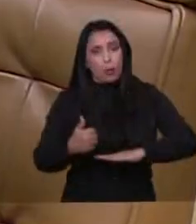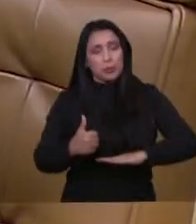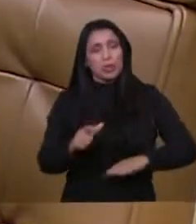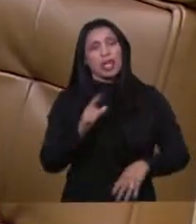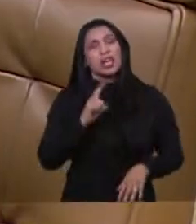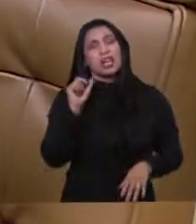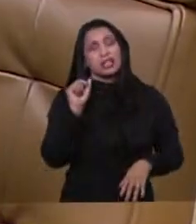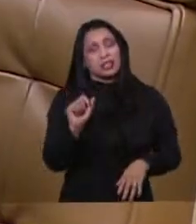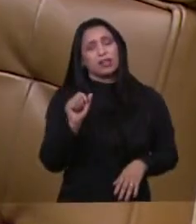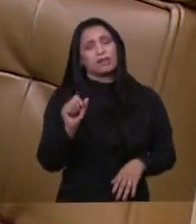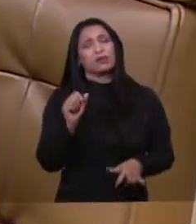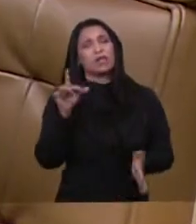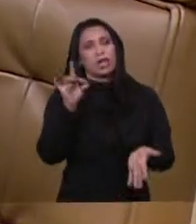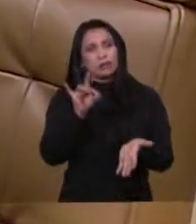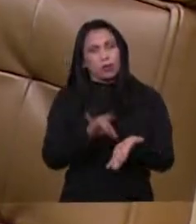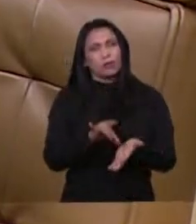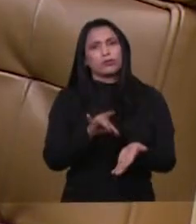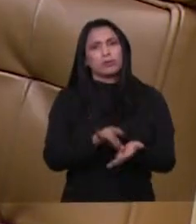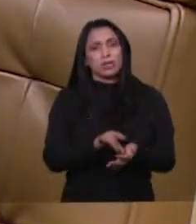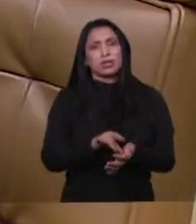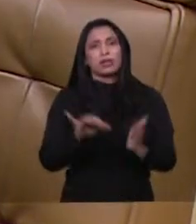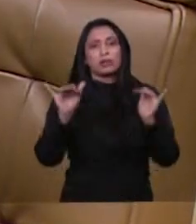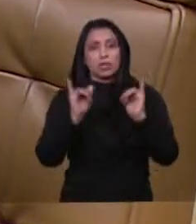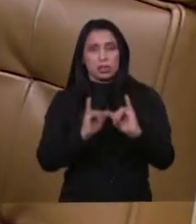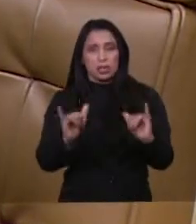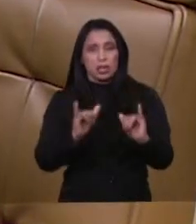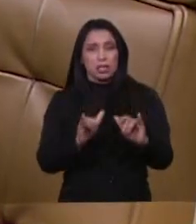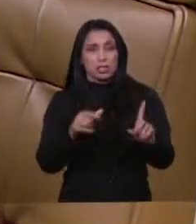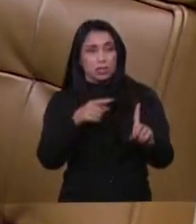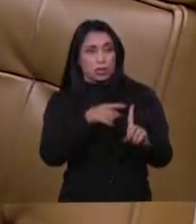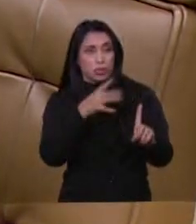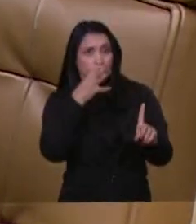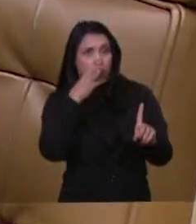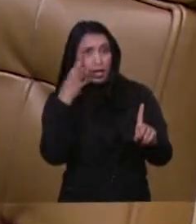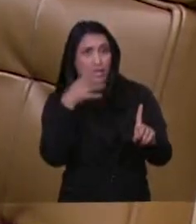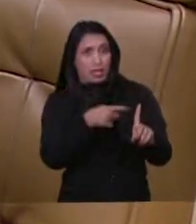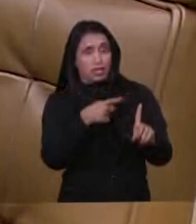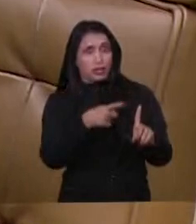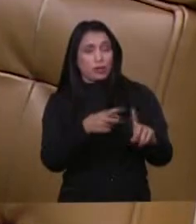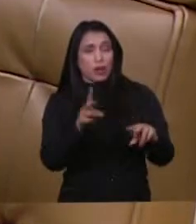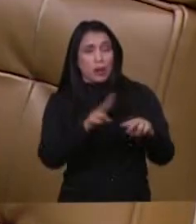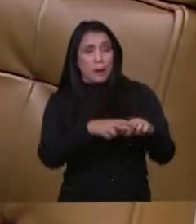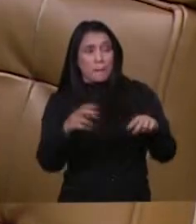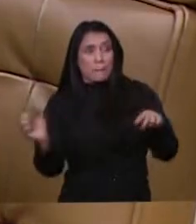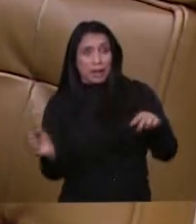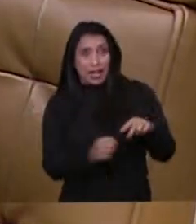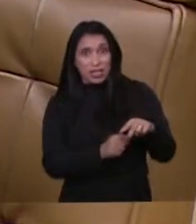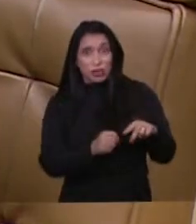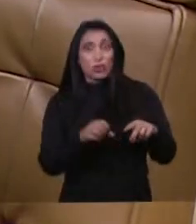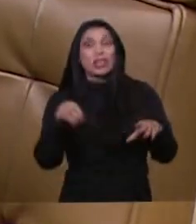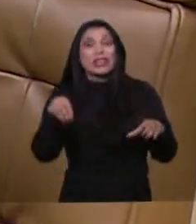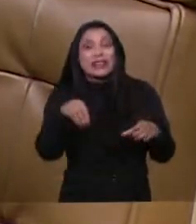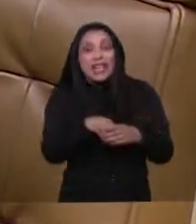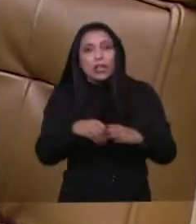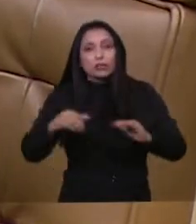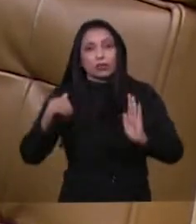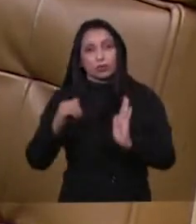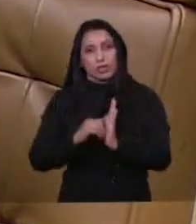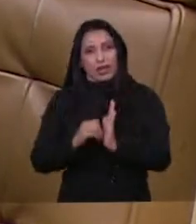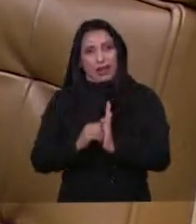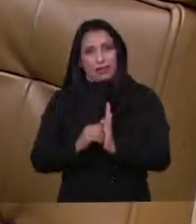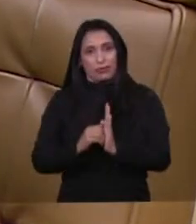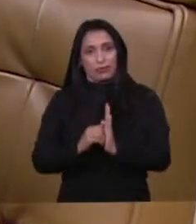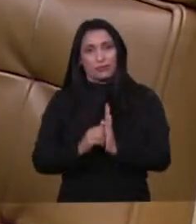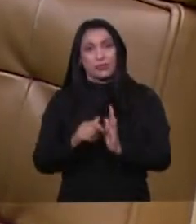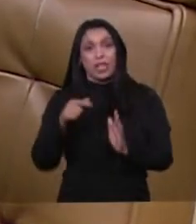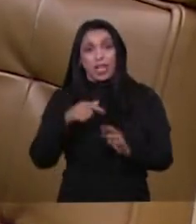dessas declarações. Sublinhe-se, o acusado Aécio foi preso em flagrante dentro do Senado da República, onde